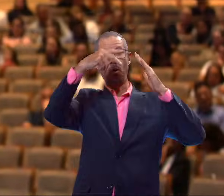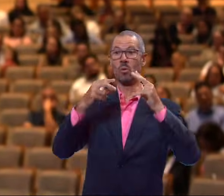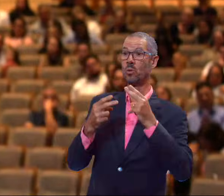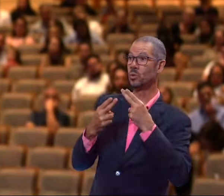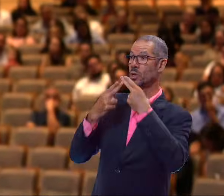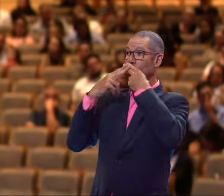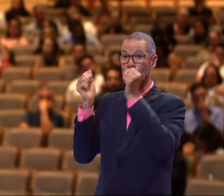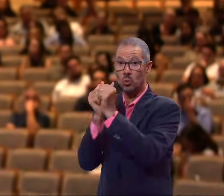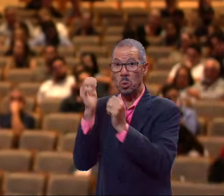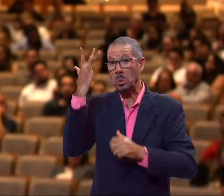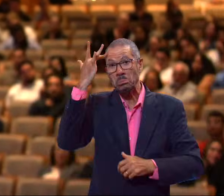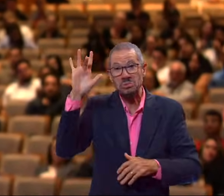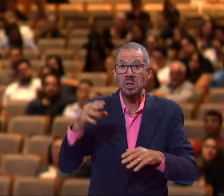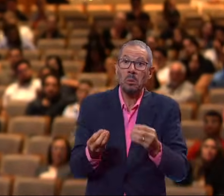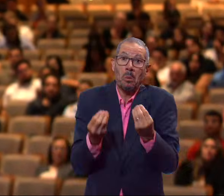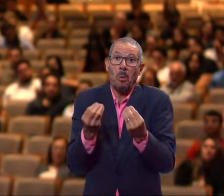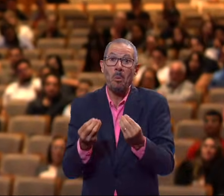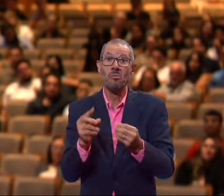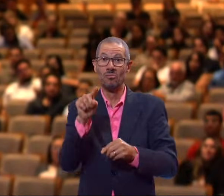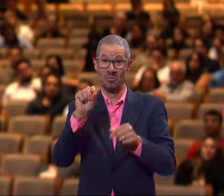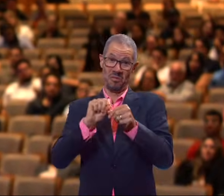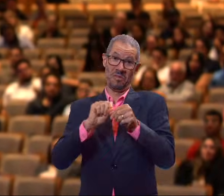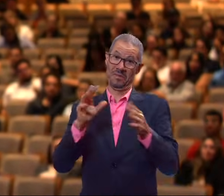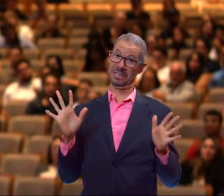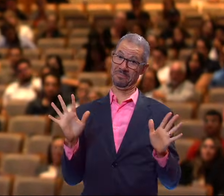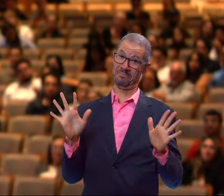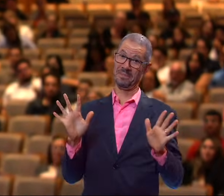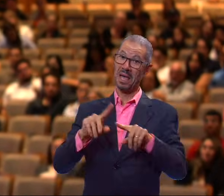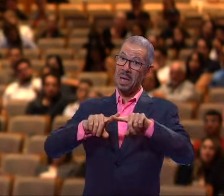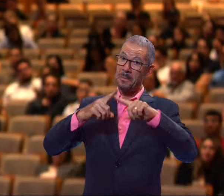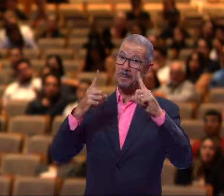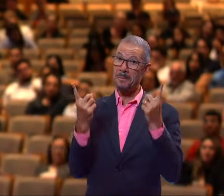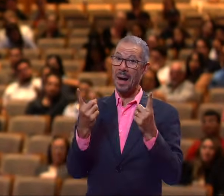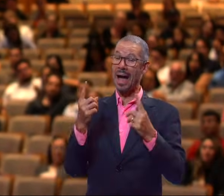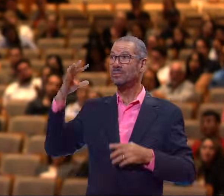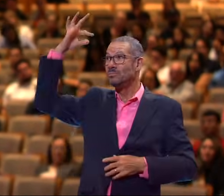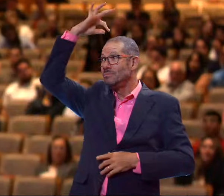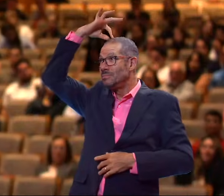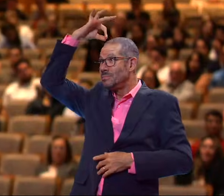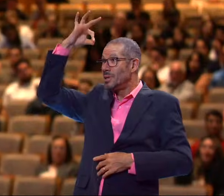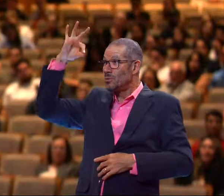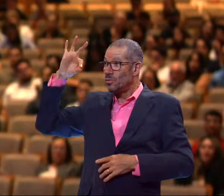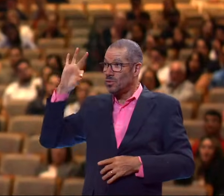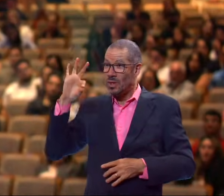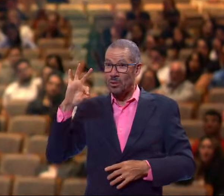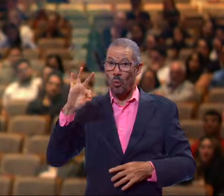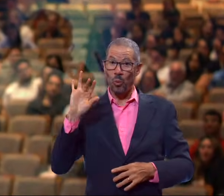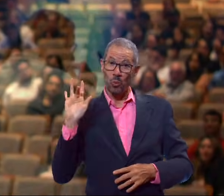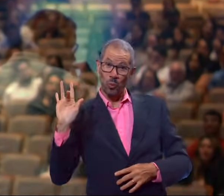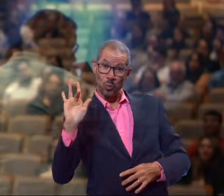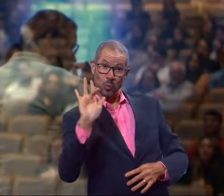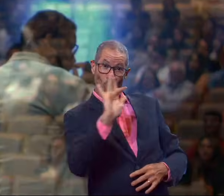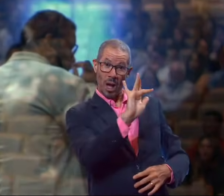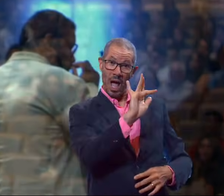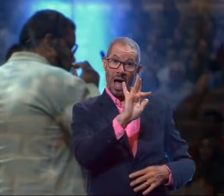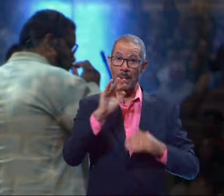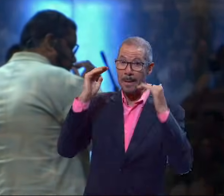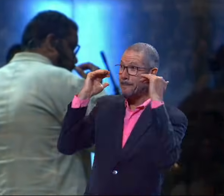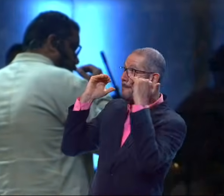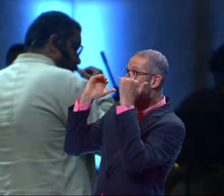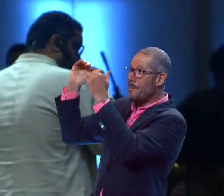jejum com os seus, eu não sei. Mas o que do Espírito Santo colocar no teu coração, faça.